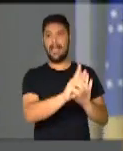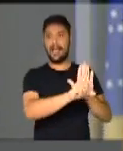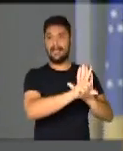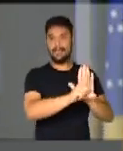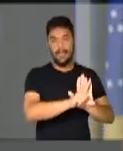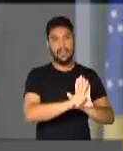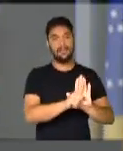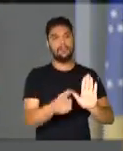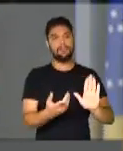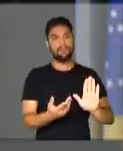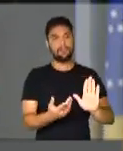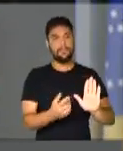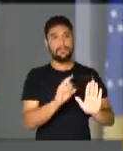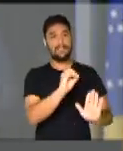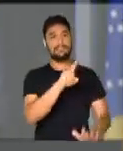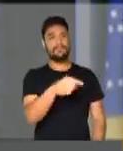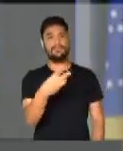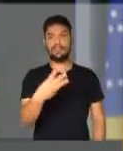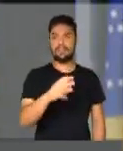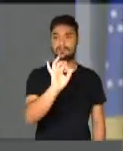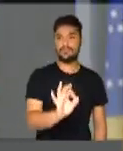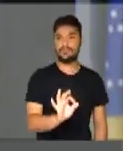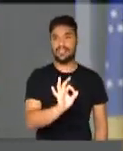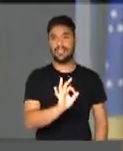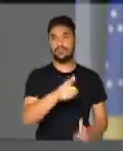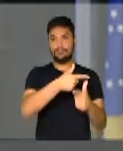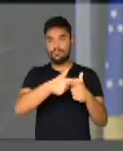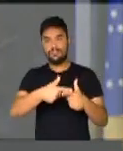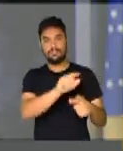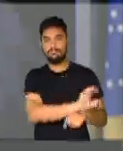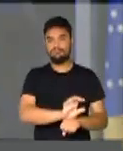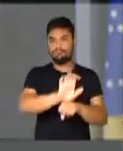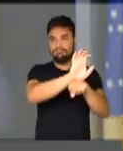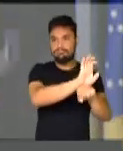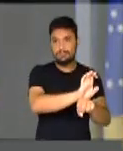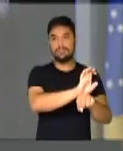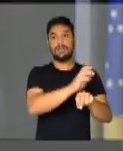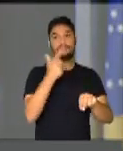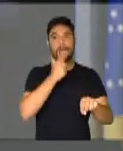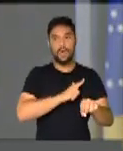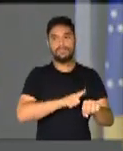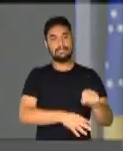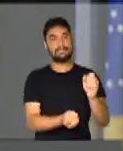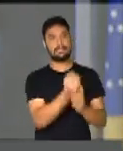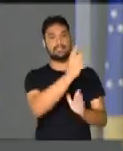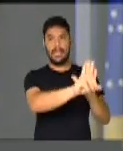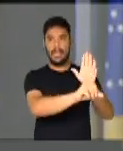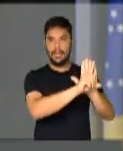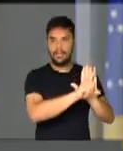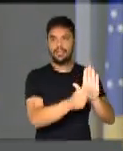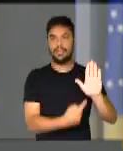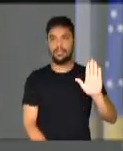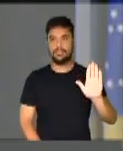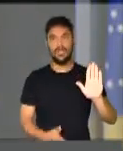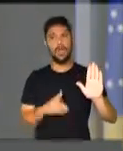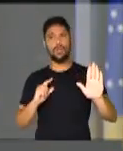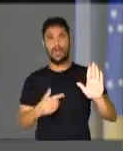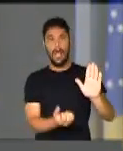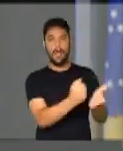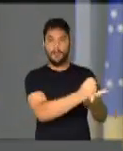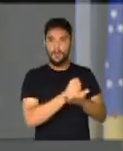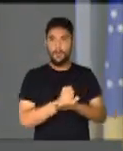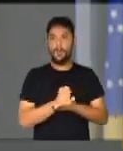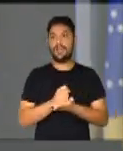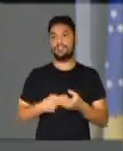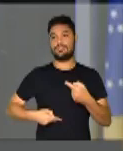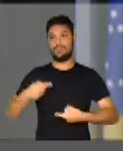1% dos eleitores, os 0,3% divididos nos seus 5 estados, que tem uma legitimidade ainda maior para a gente poder discutir,